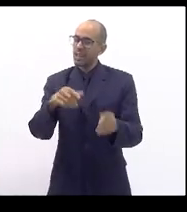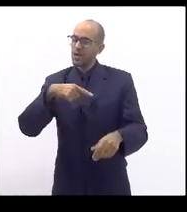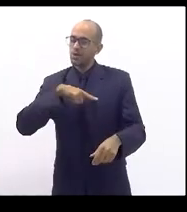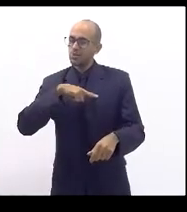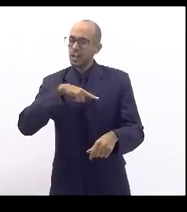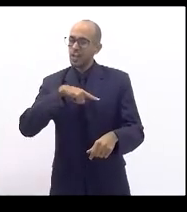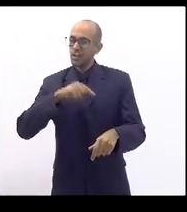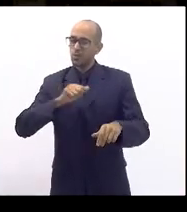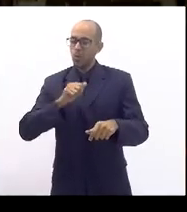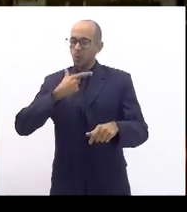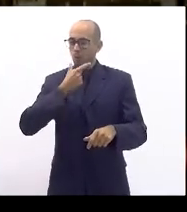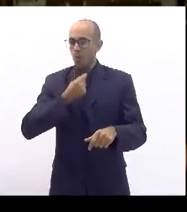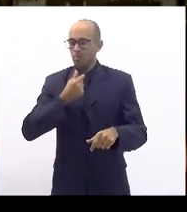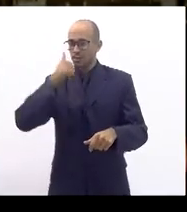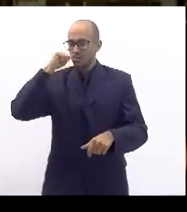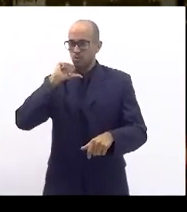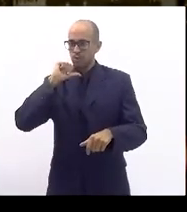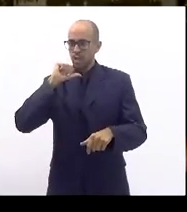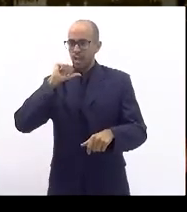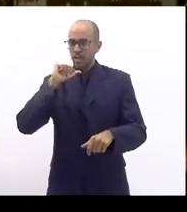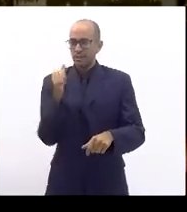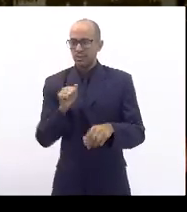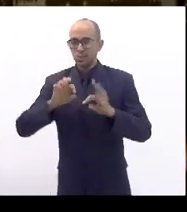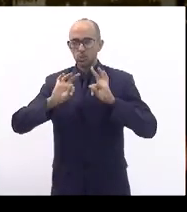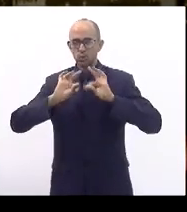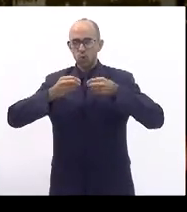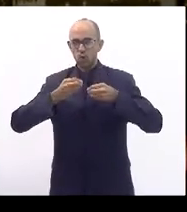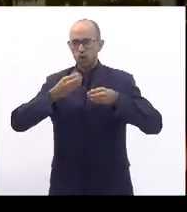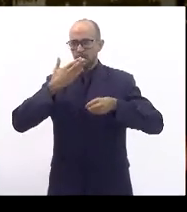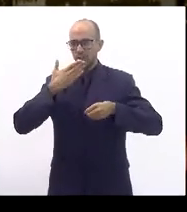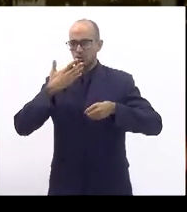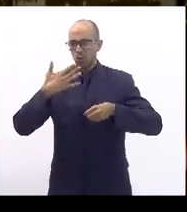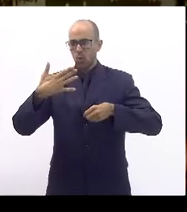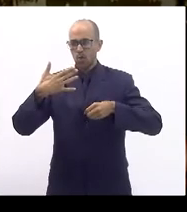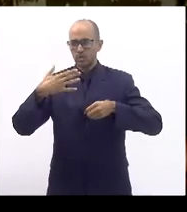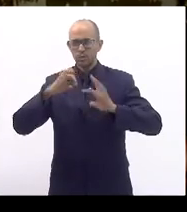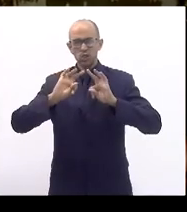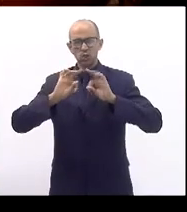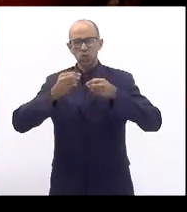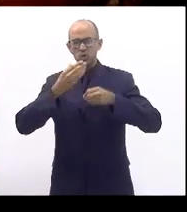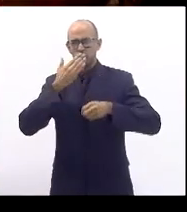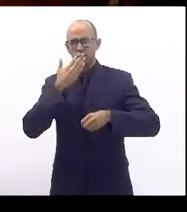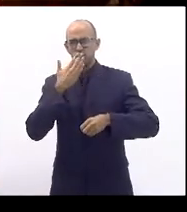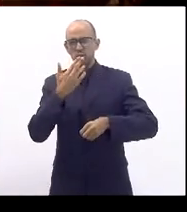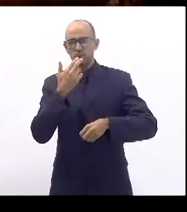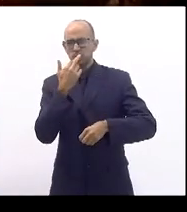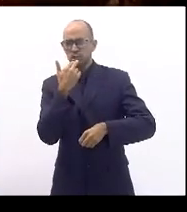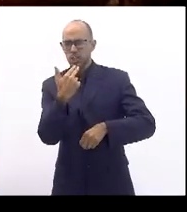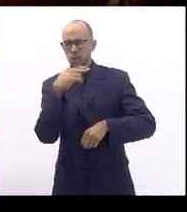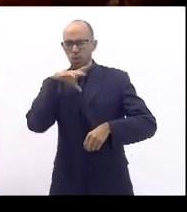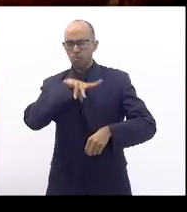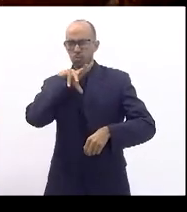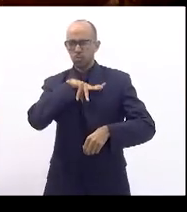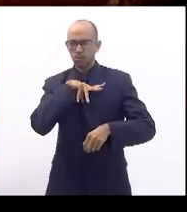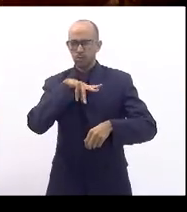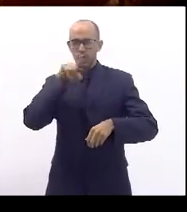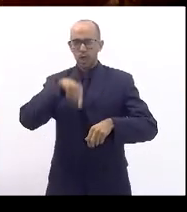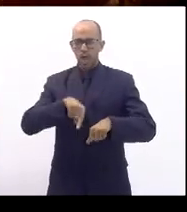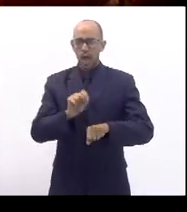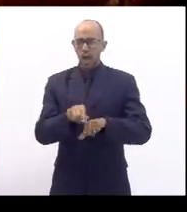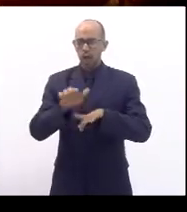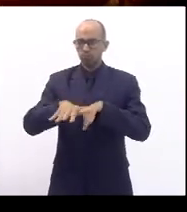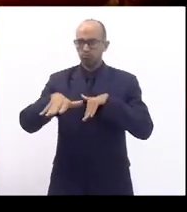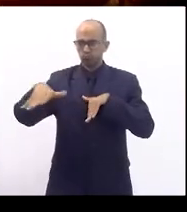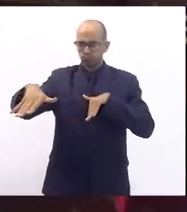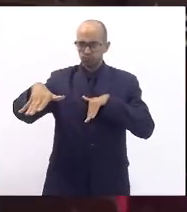por homens e mulheres em todas essas cores e todos os sotaques do Brasil sou o exército brasileiro braço